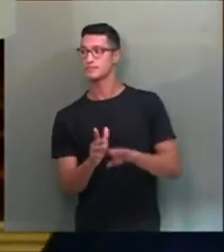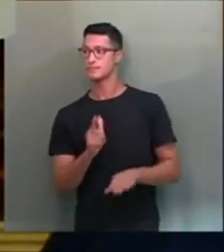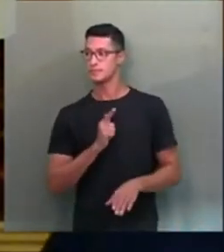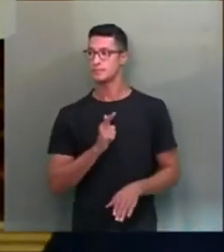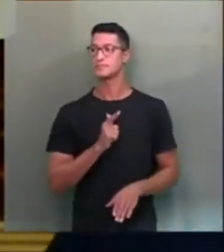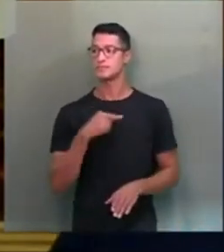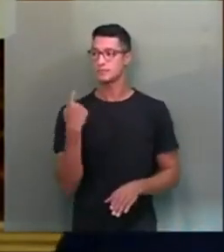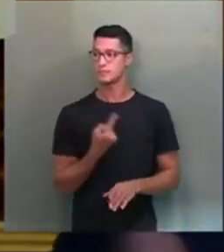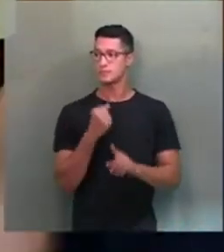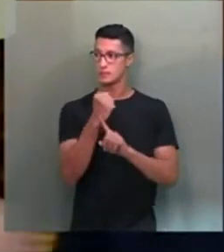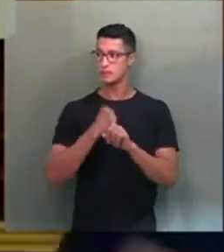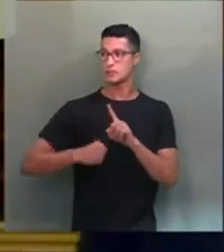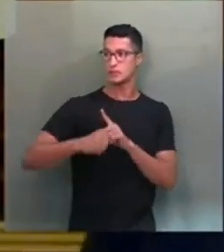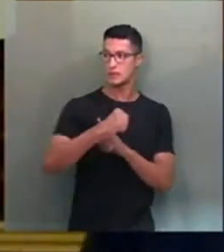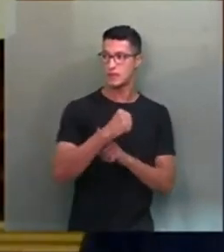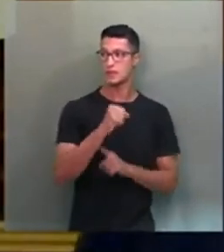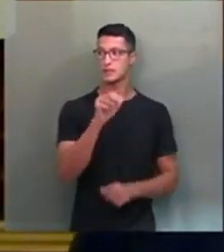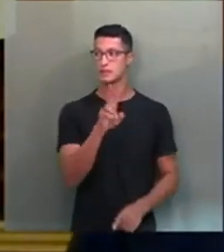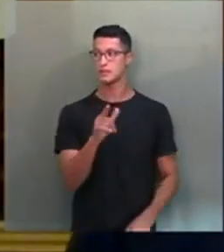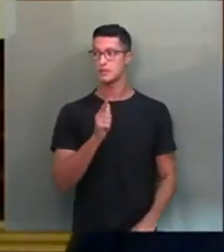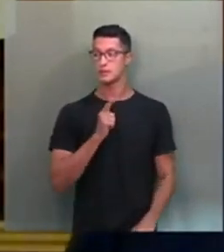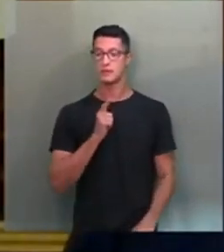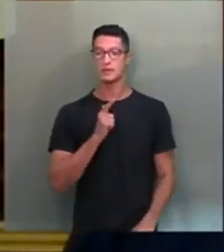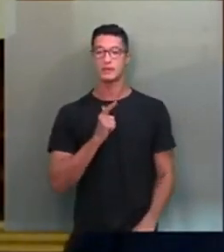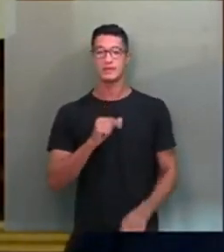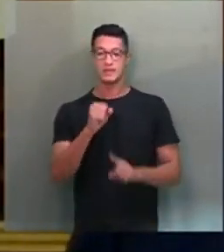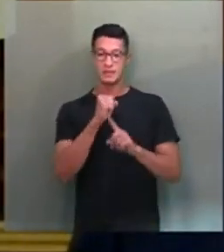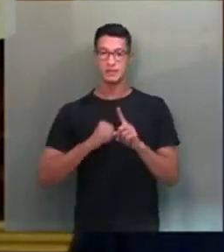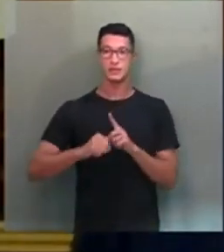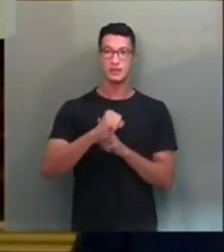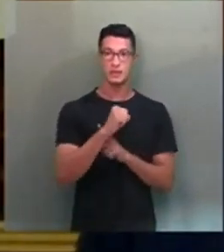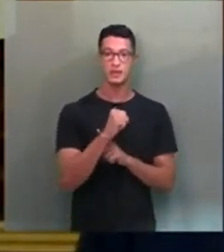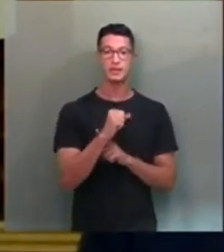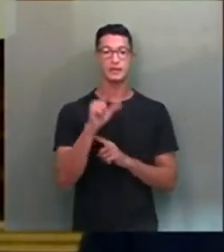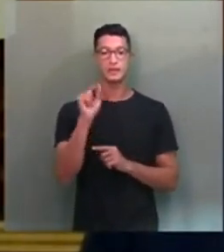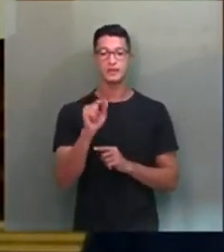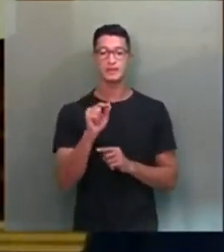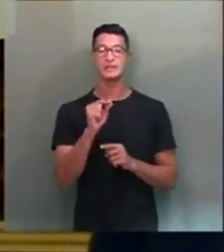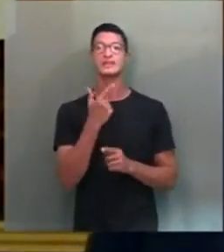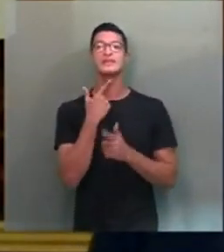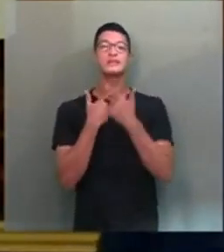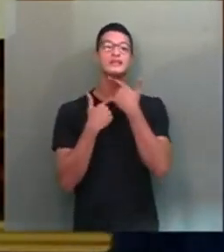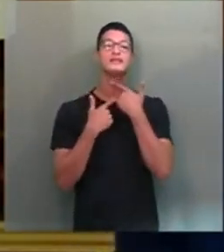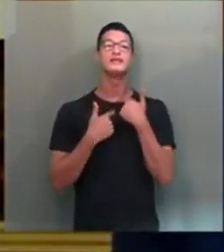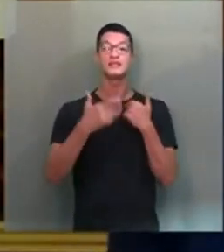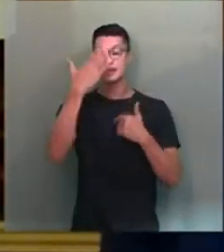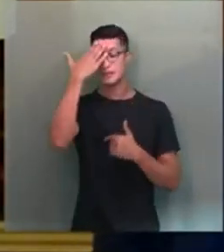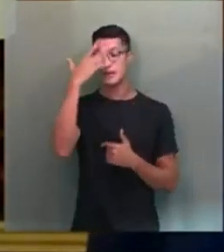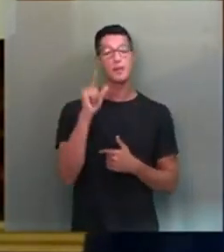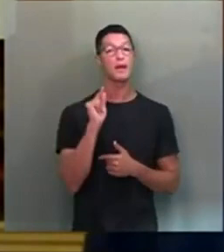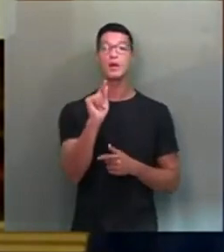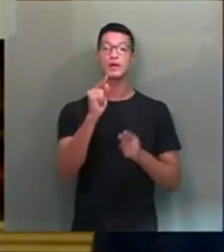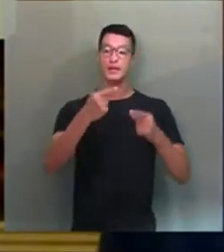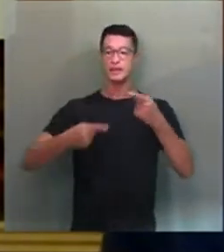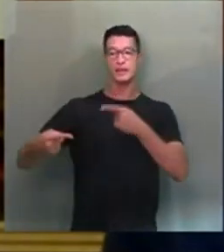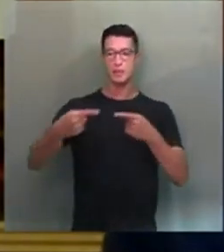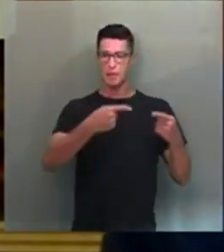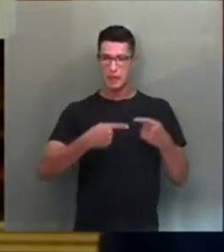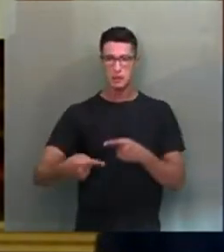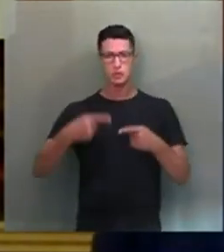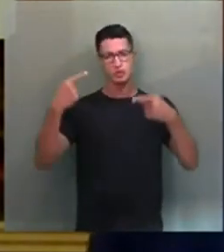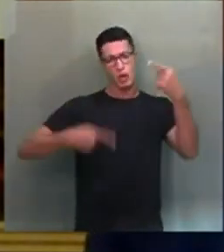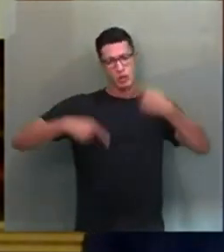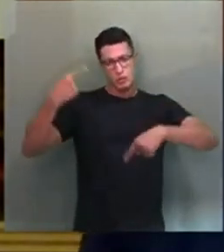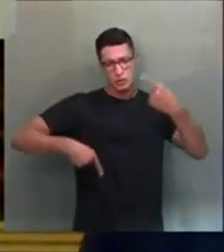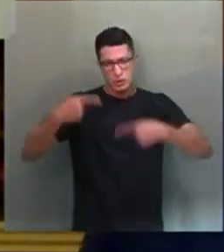a sociedade. Quanta gente na sociedade que deseja saber o que está sendo debatido,